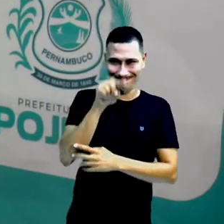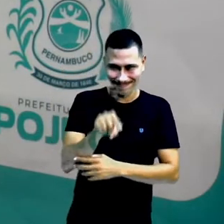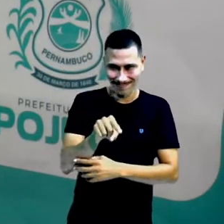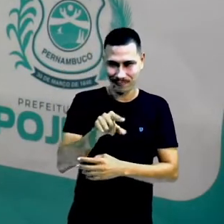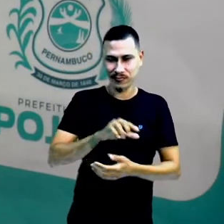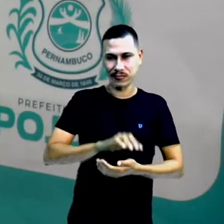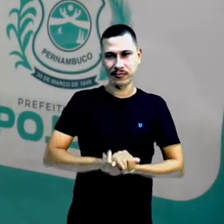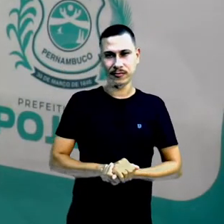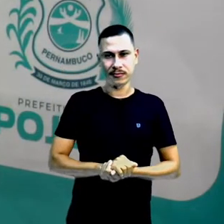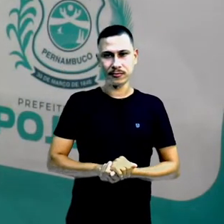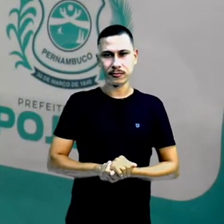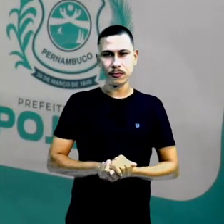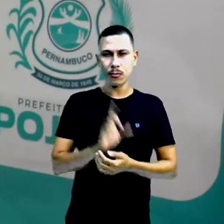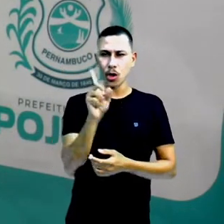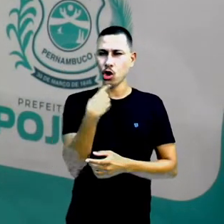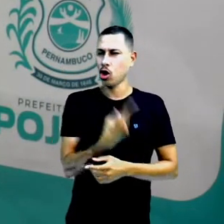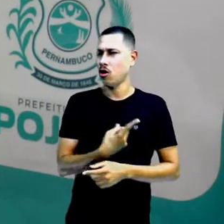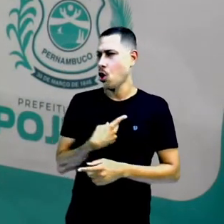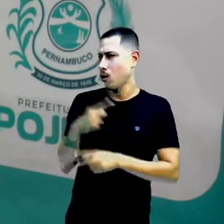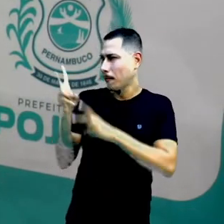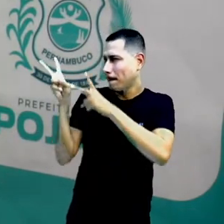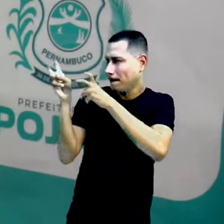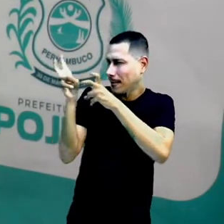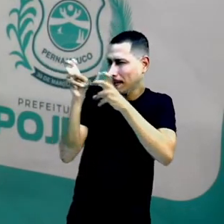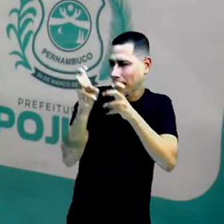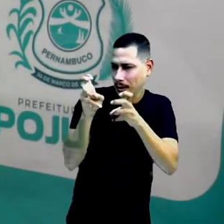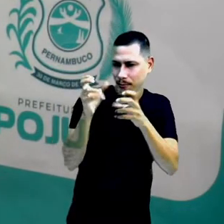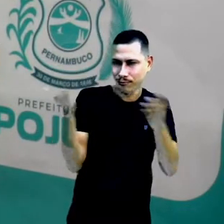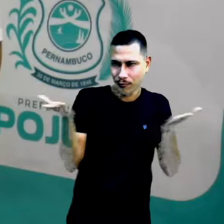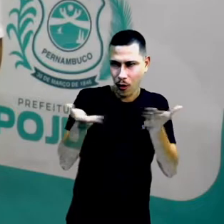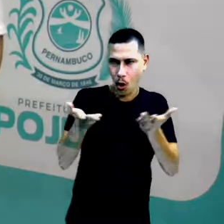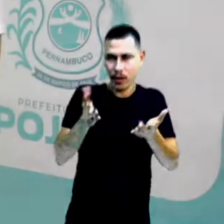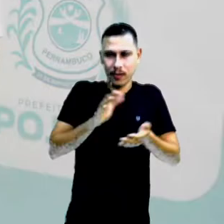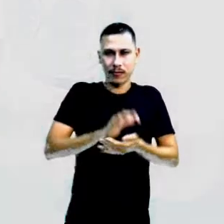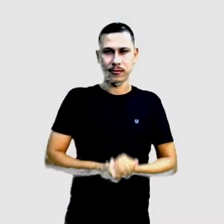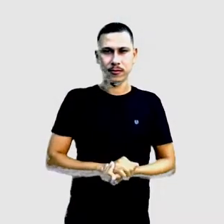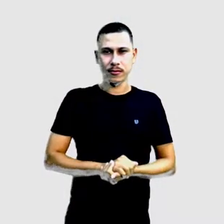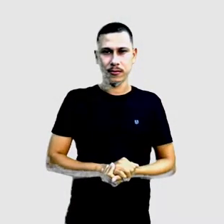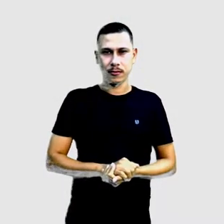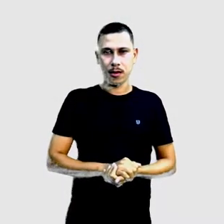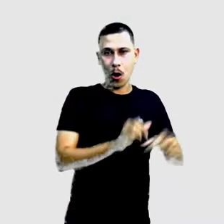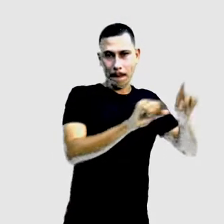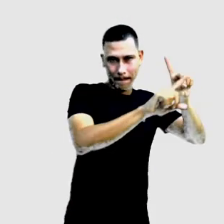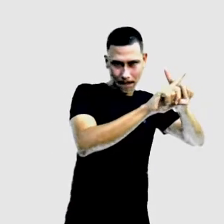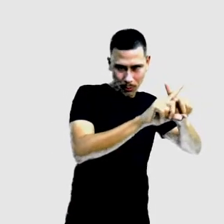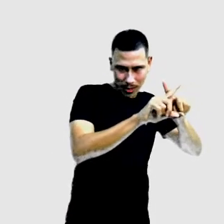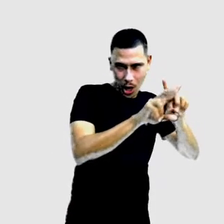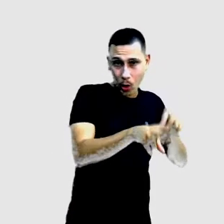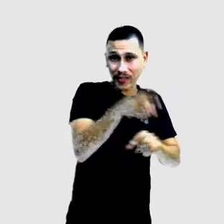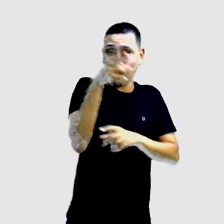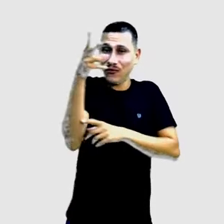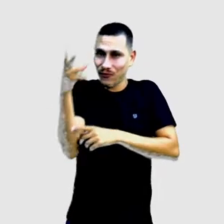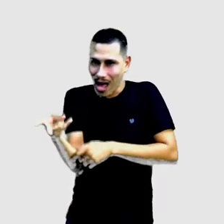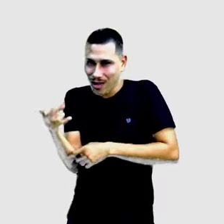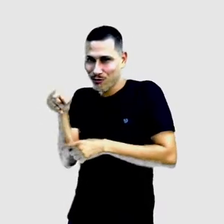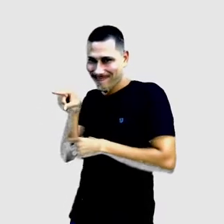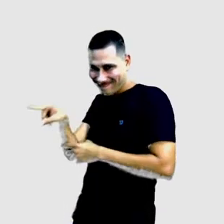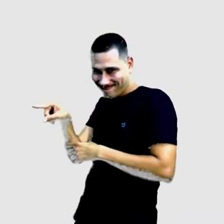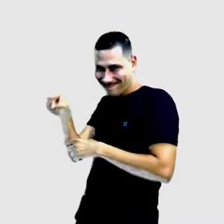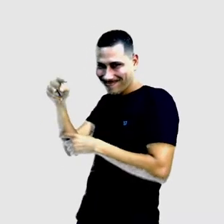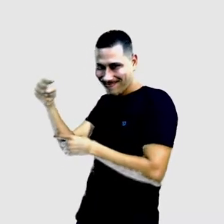na condição do que iremos visualizar agora. A operação inversa da multiplicação é a